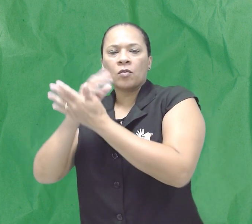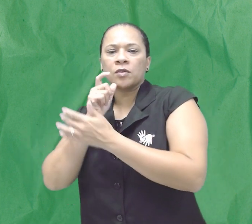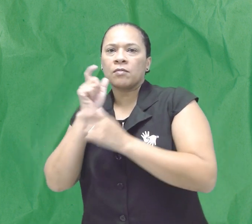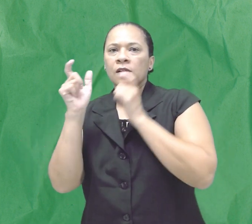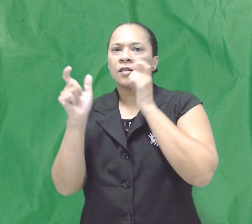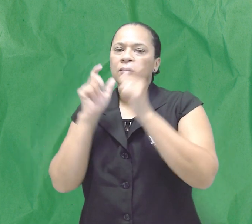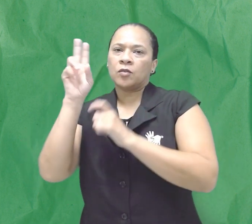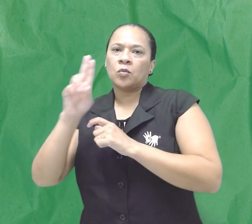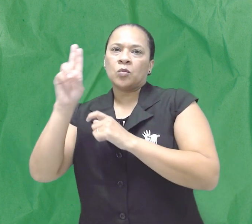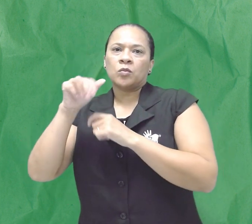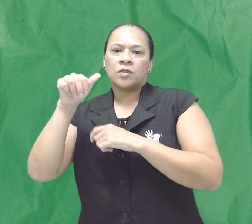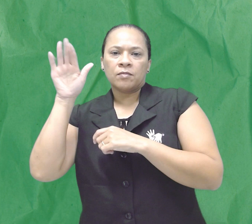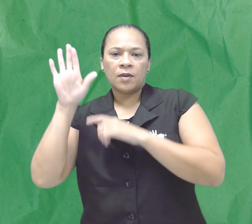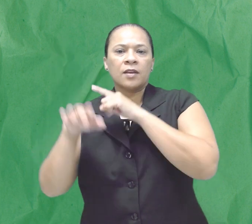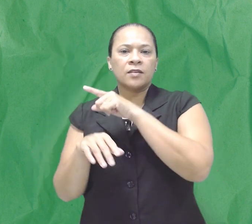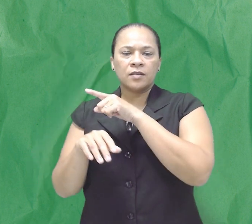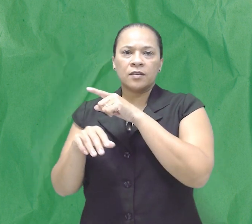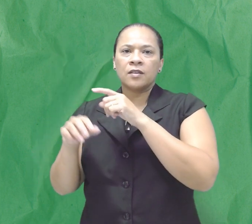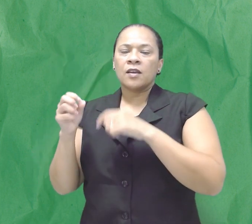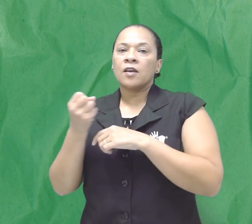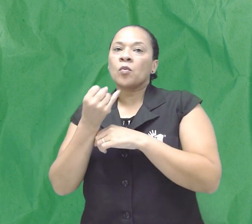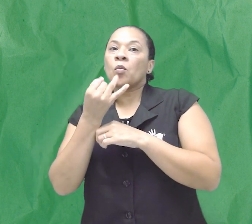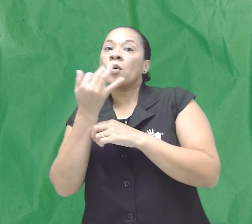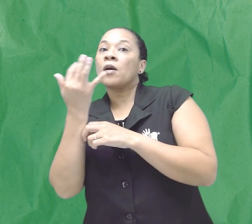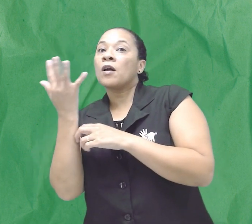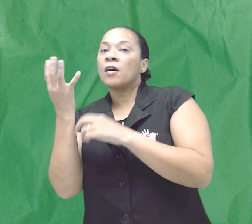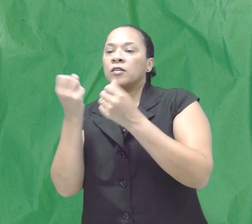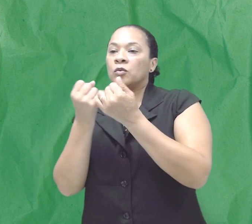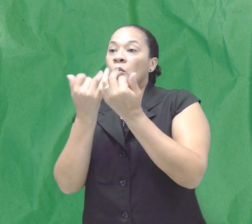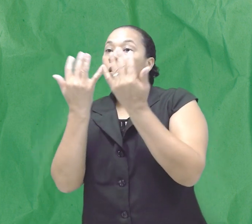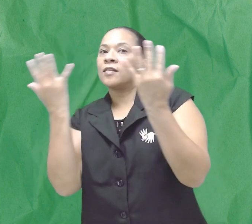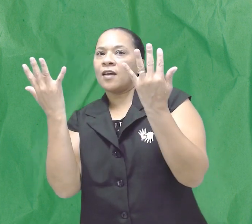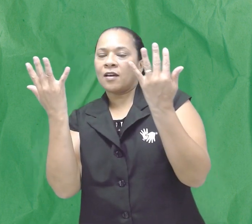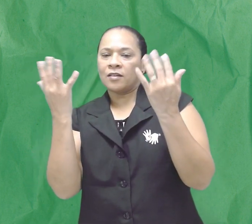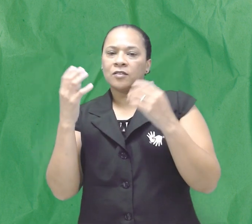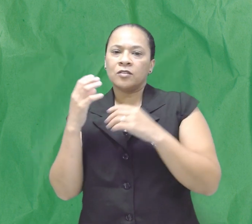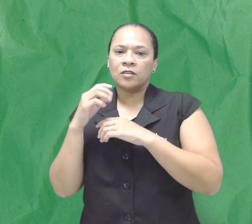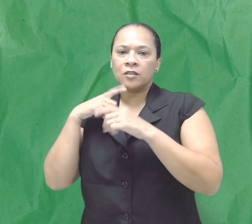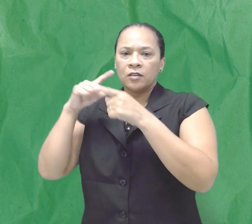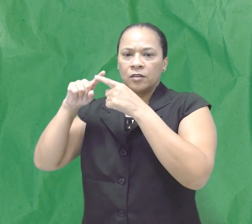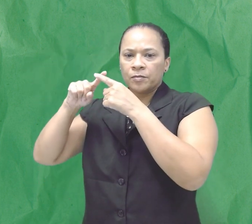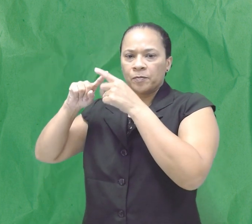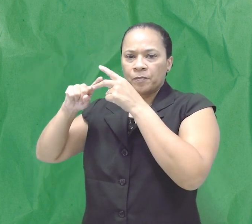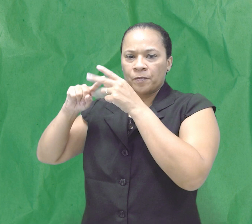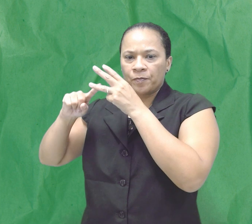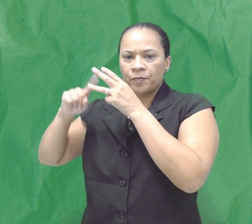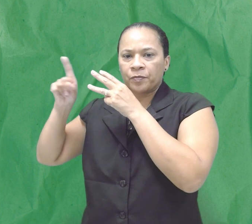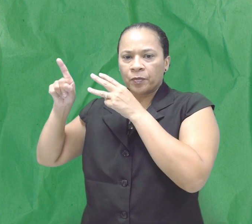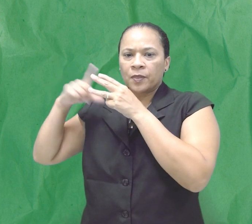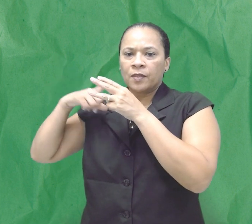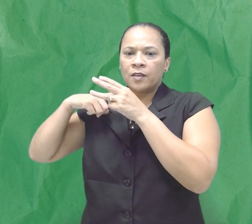comumente utilizados, o ponto estequiométrico, que é a condição em que o número de mols do titulante é exatamente igual ao número de mols do